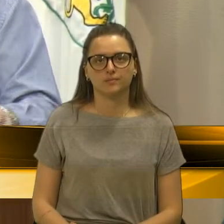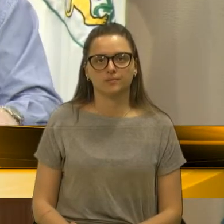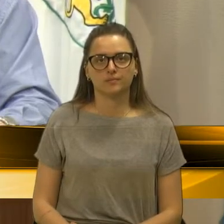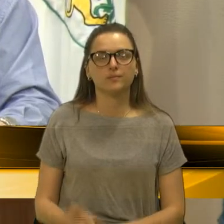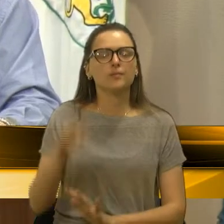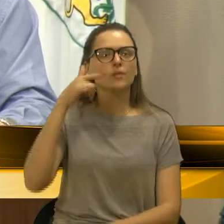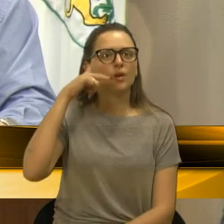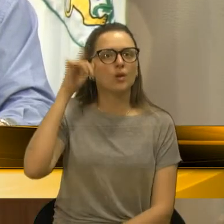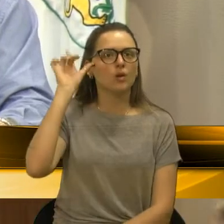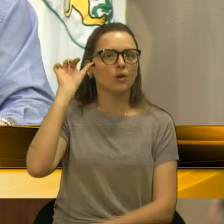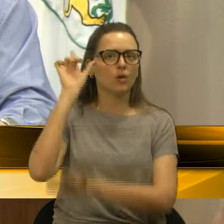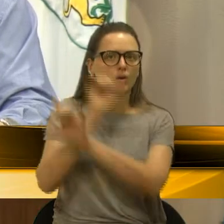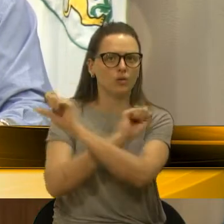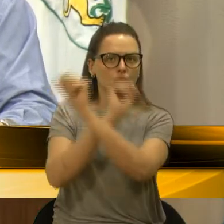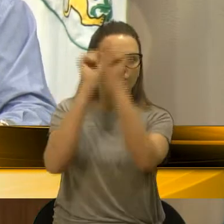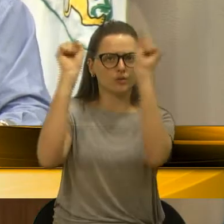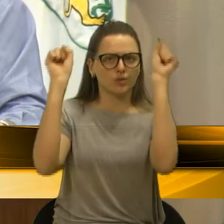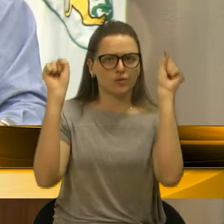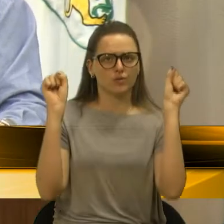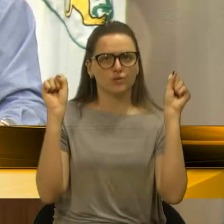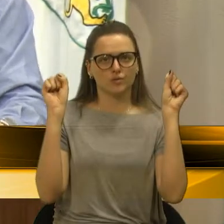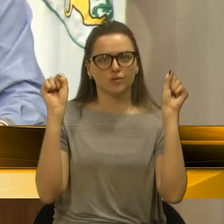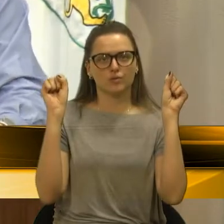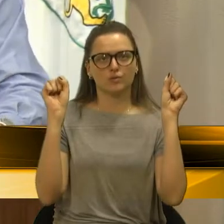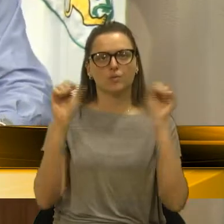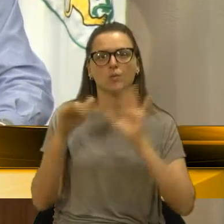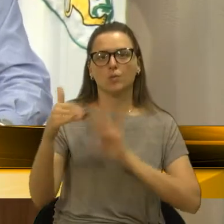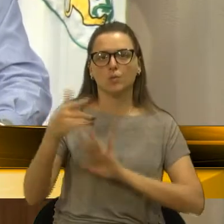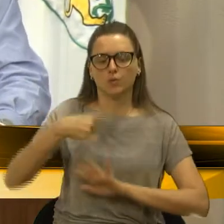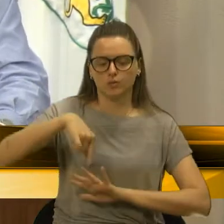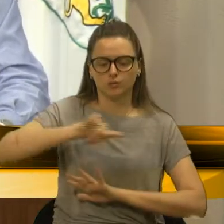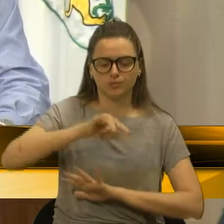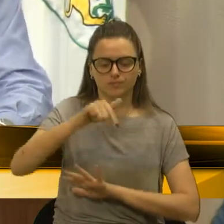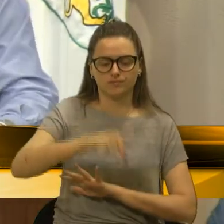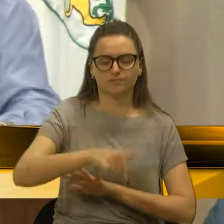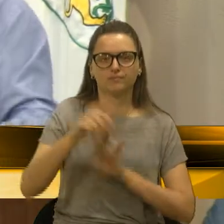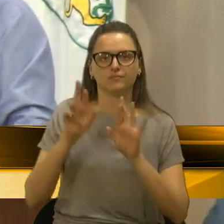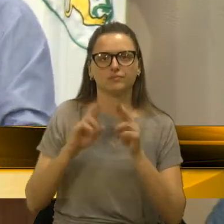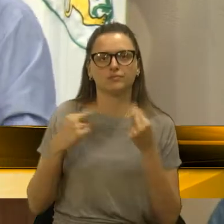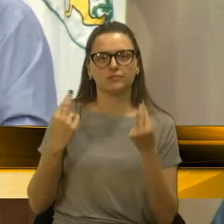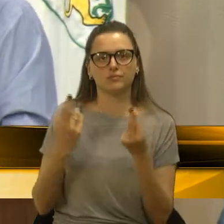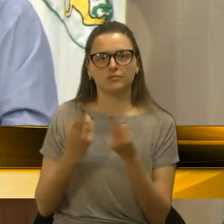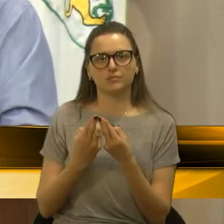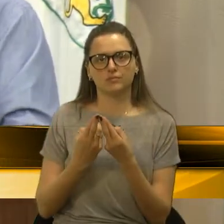Ontem pela manhã, quando estávamos aqui reunidos,